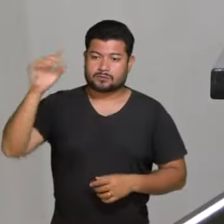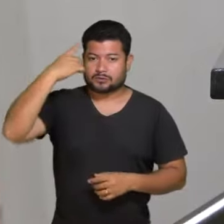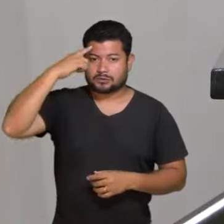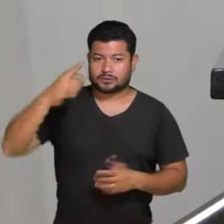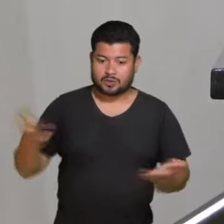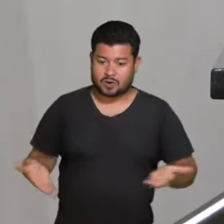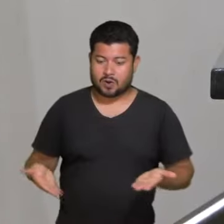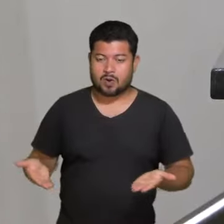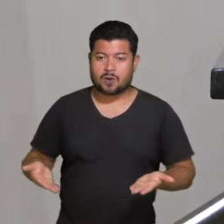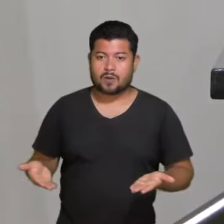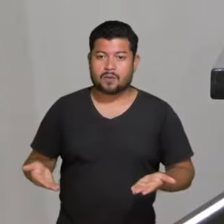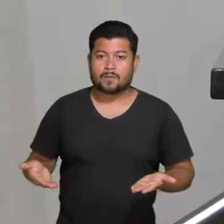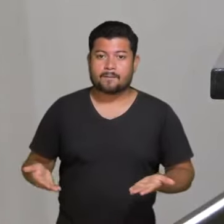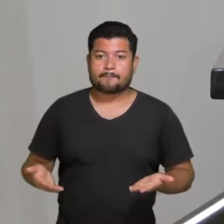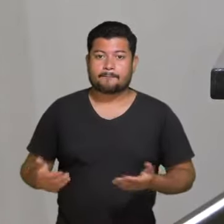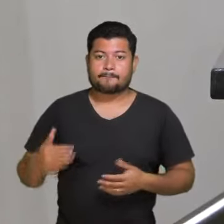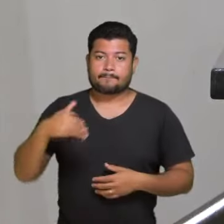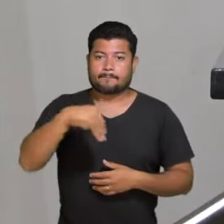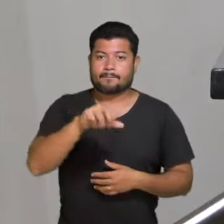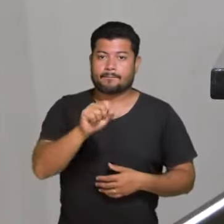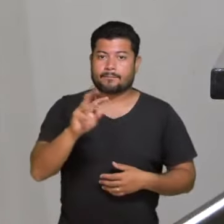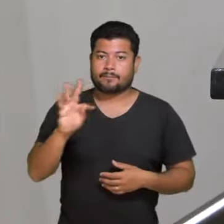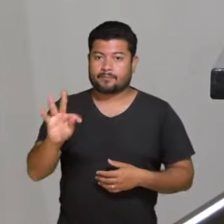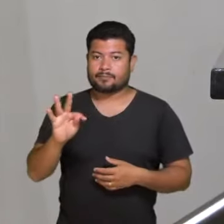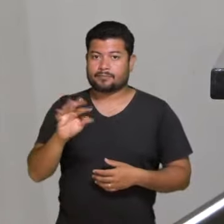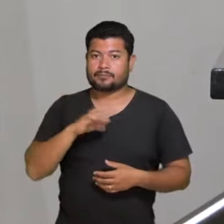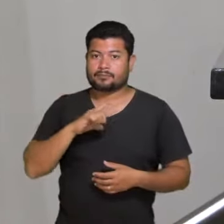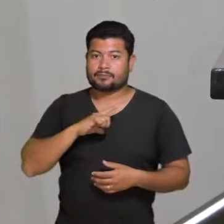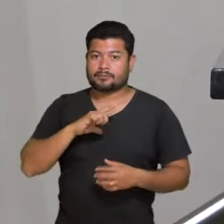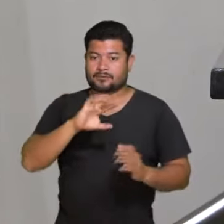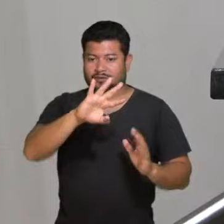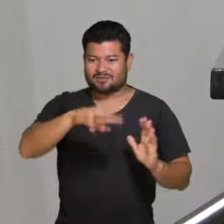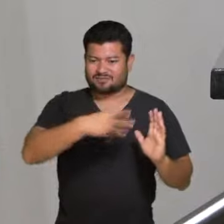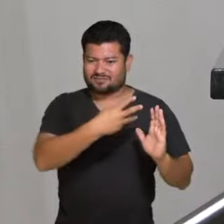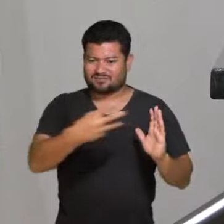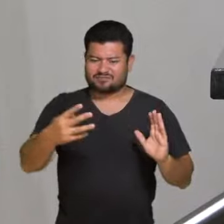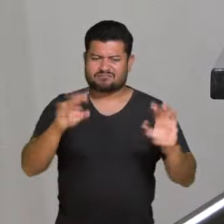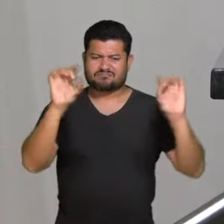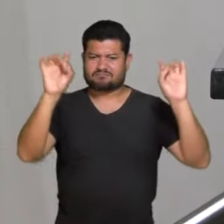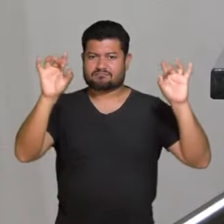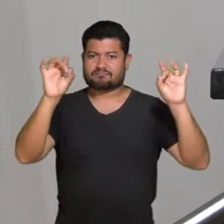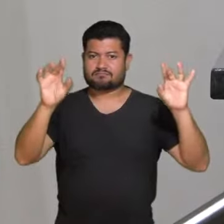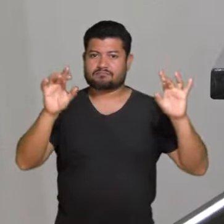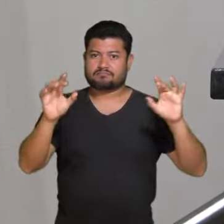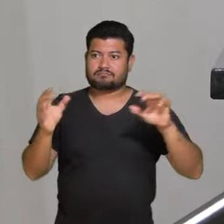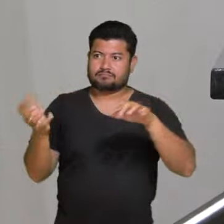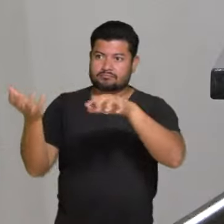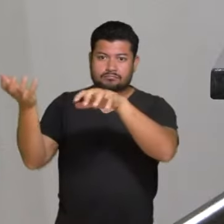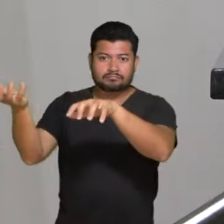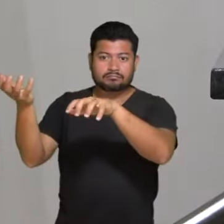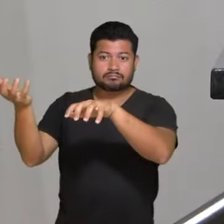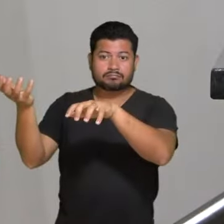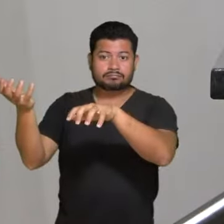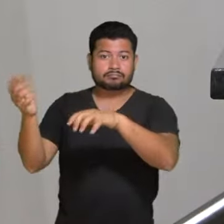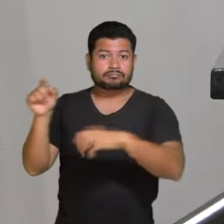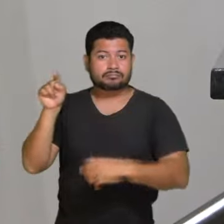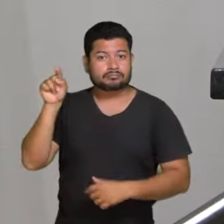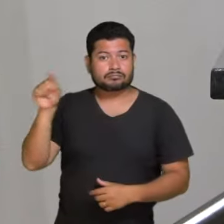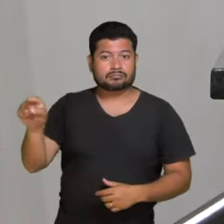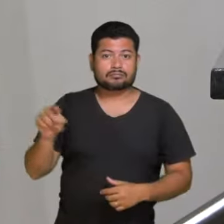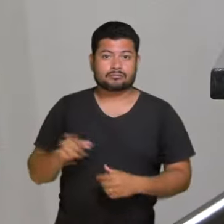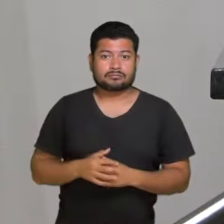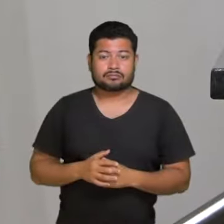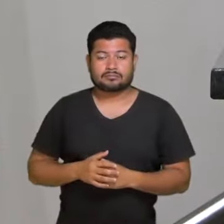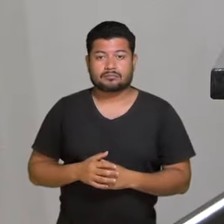hoje, o MST está tendo agenda de luxo no Congresso Nacional. Câmara